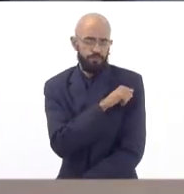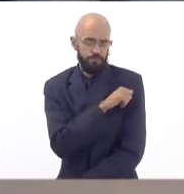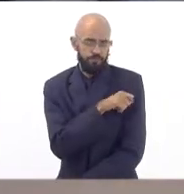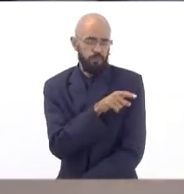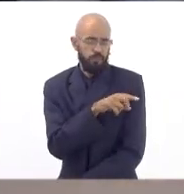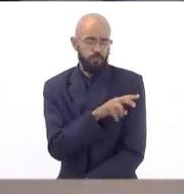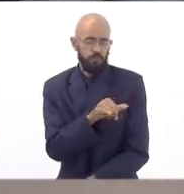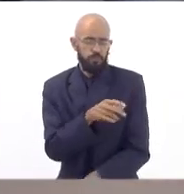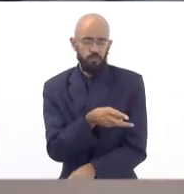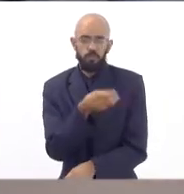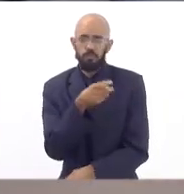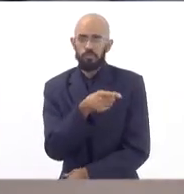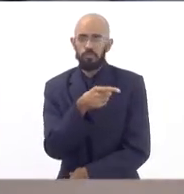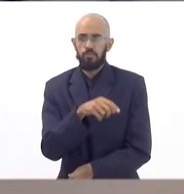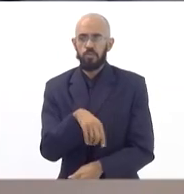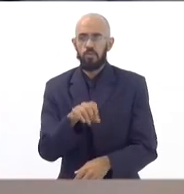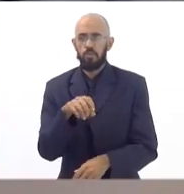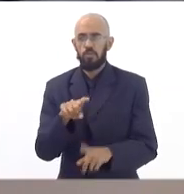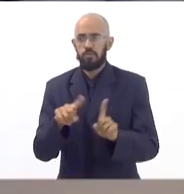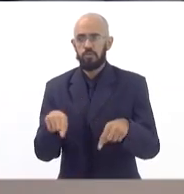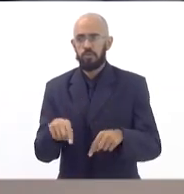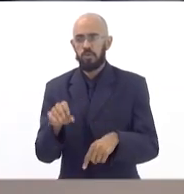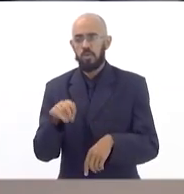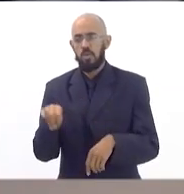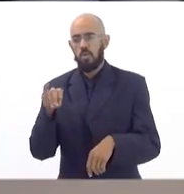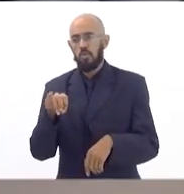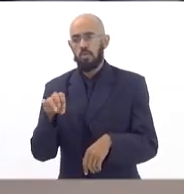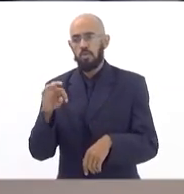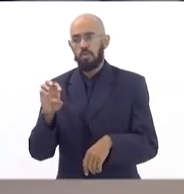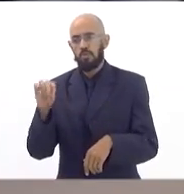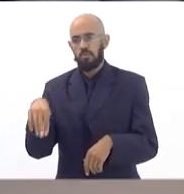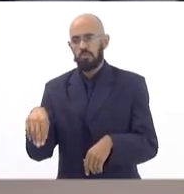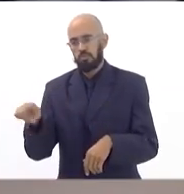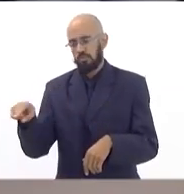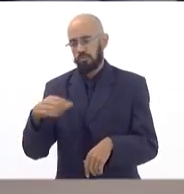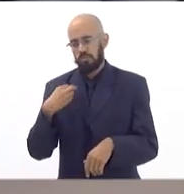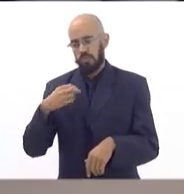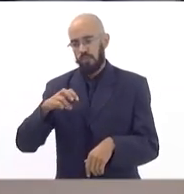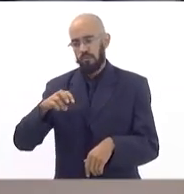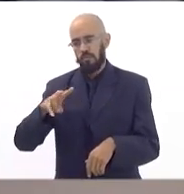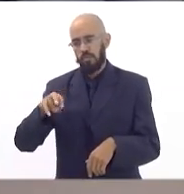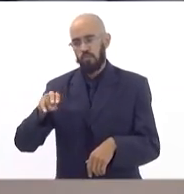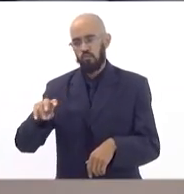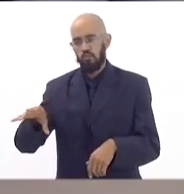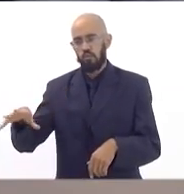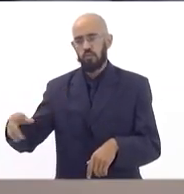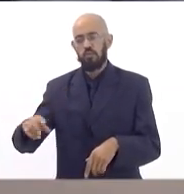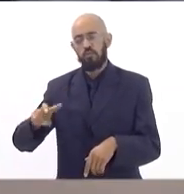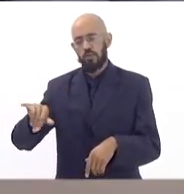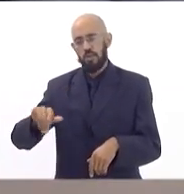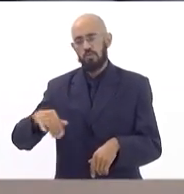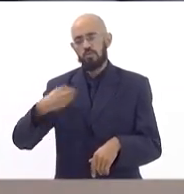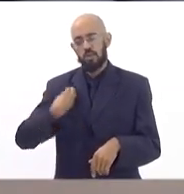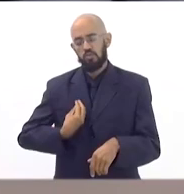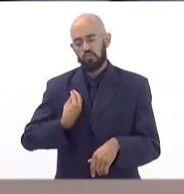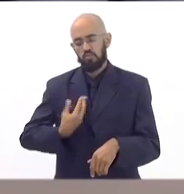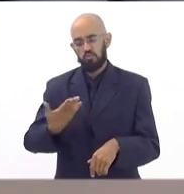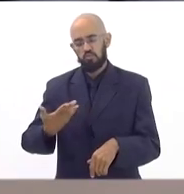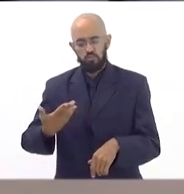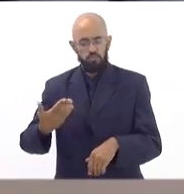funcionário da Oi da TIM da Vivo isso eu só acho que vai ajudar bastante nos resultados das nossas